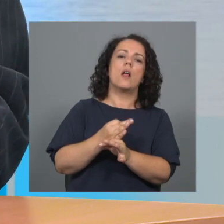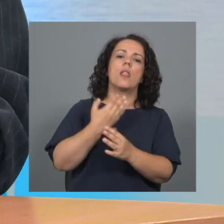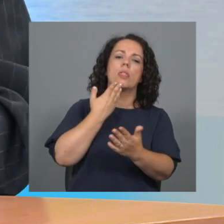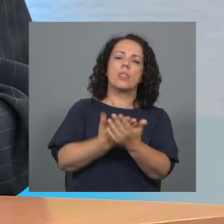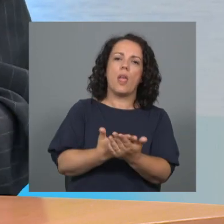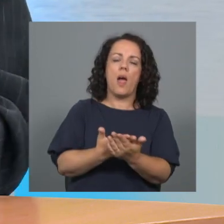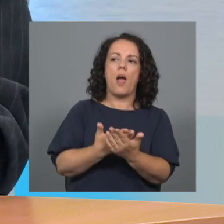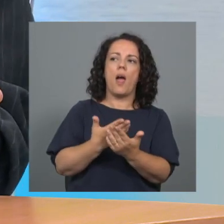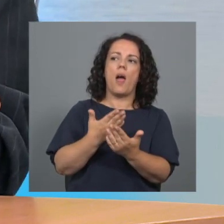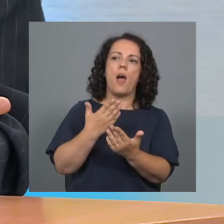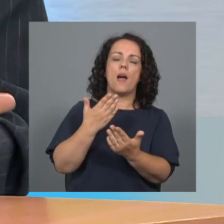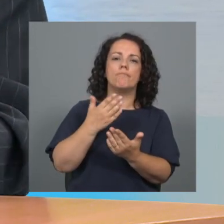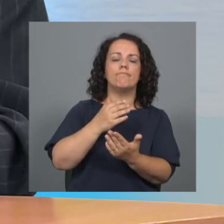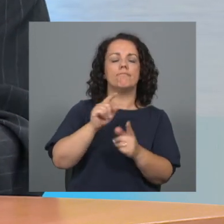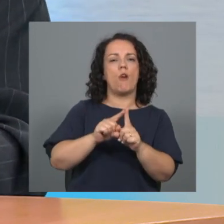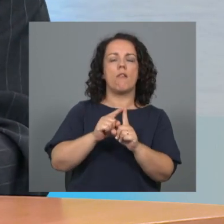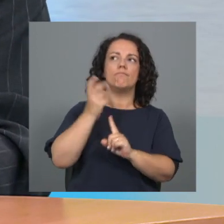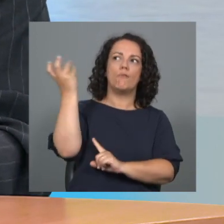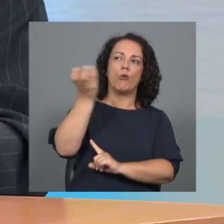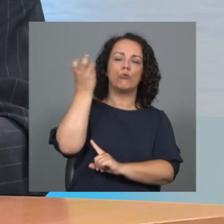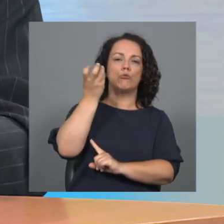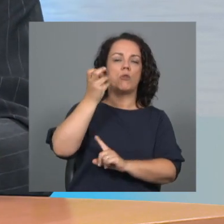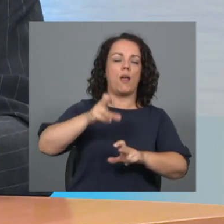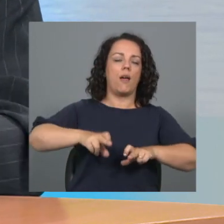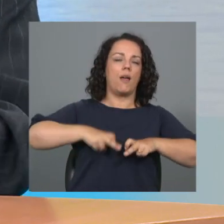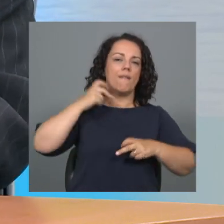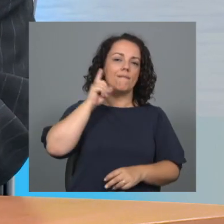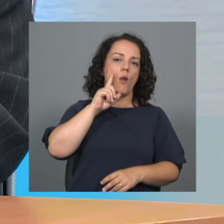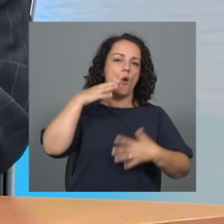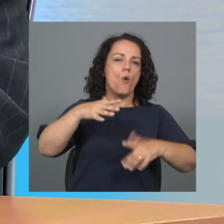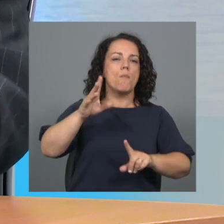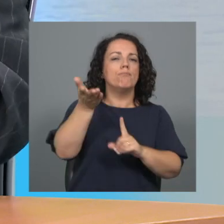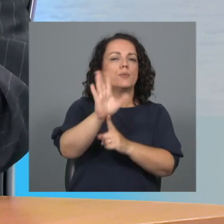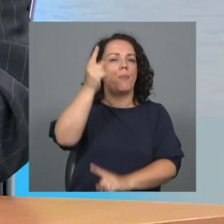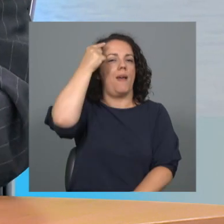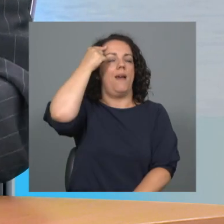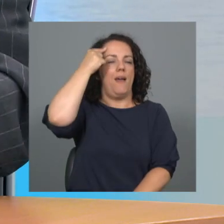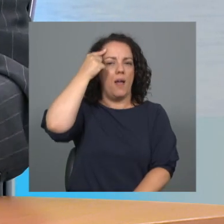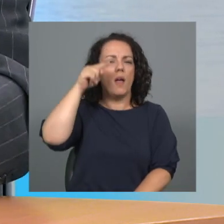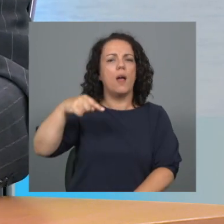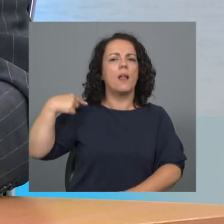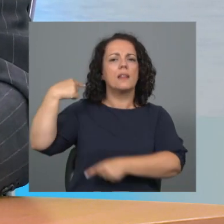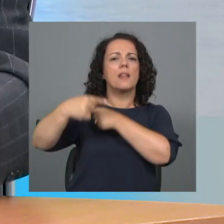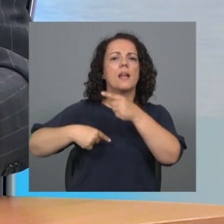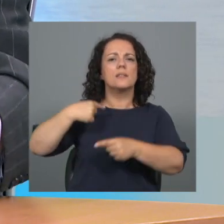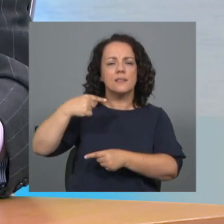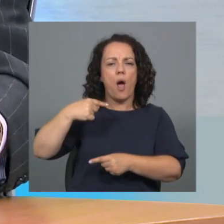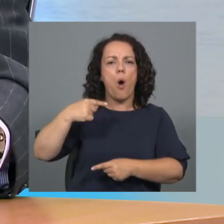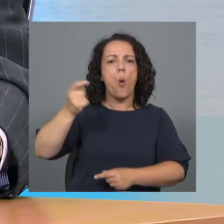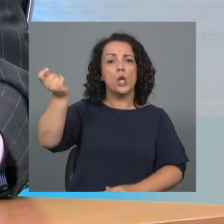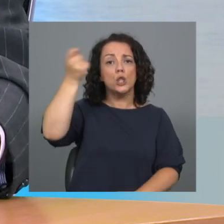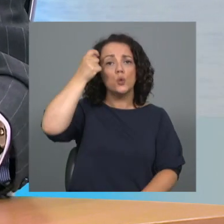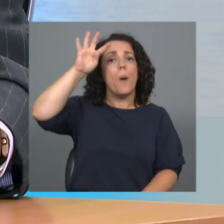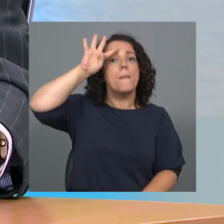património cultural muito rico. Eu estou, por exemplo, a recordar aquilo que é a tradição do São João de Braga,